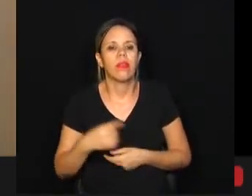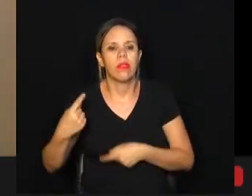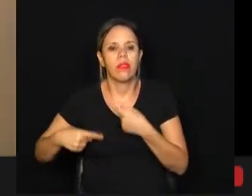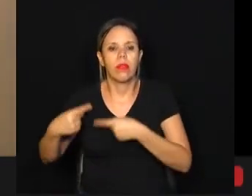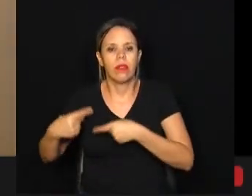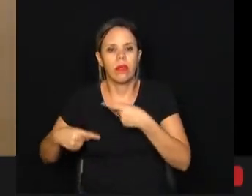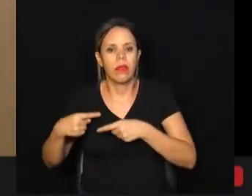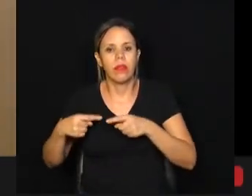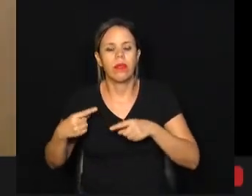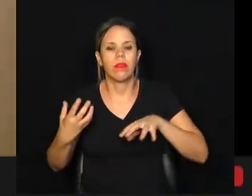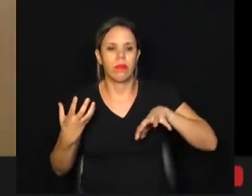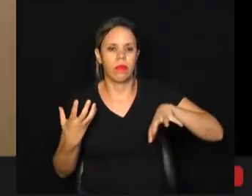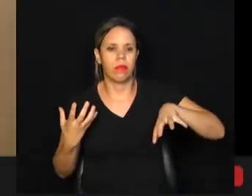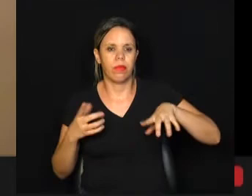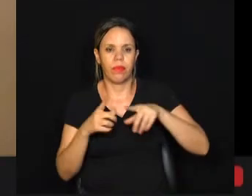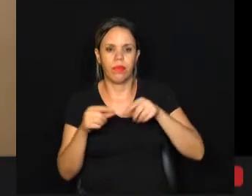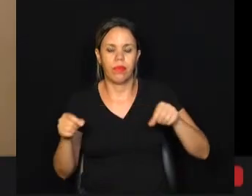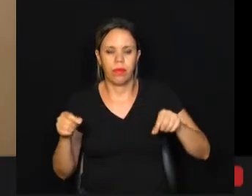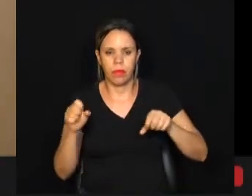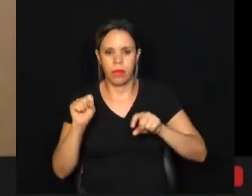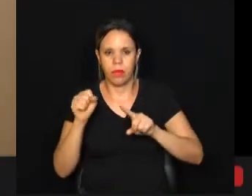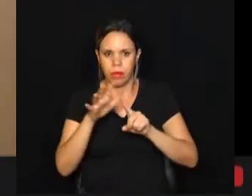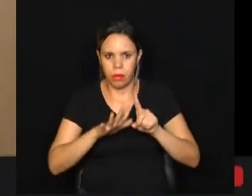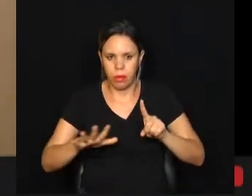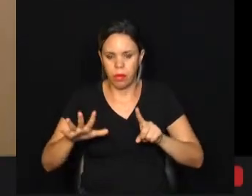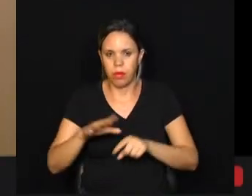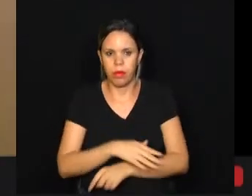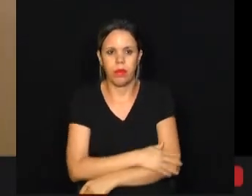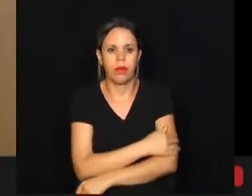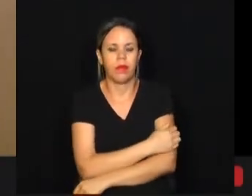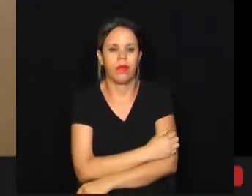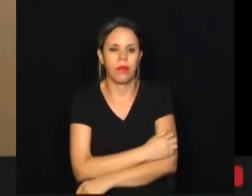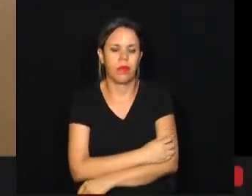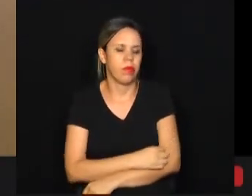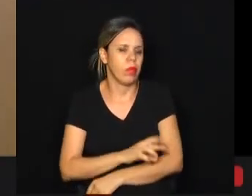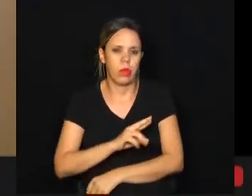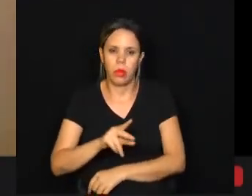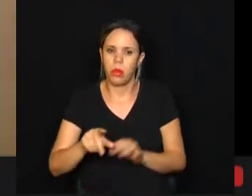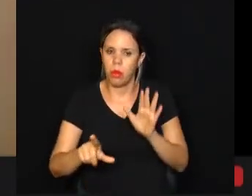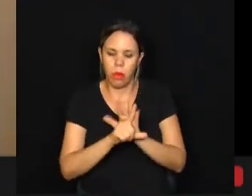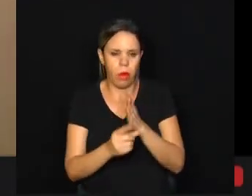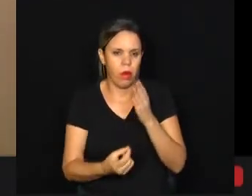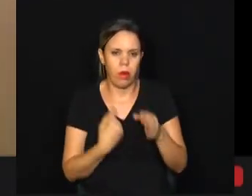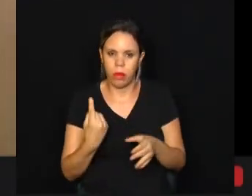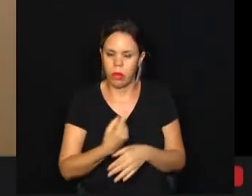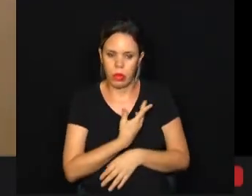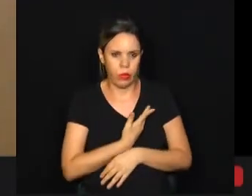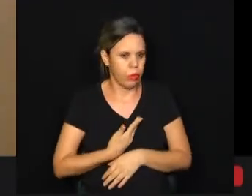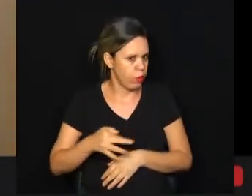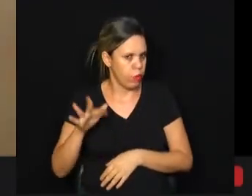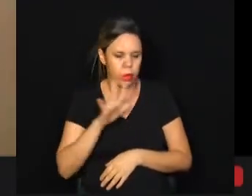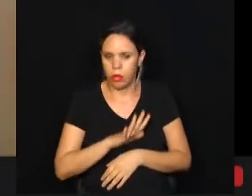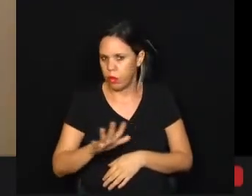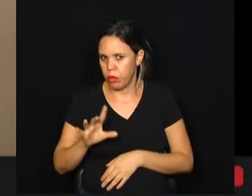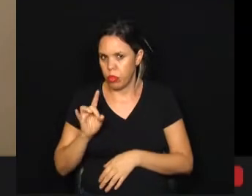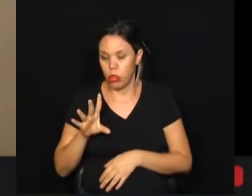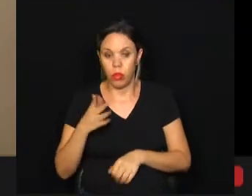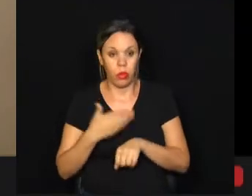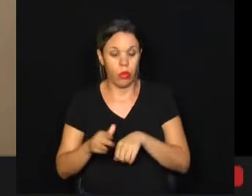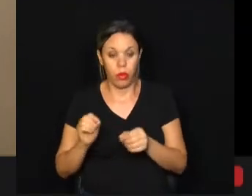pelo Congresso e pela sociedade civil organizada. Não é uma lei que foi criada pelo governo federal. O governo federal